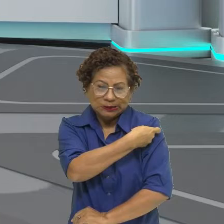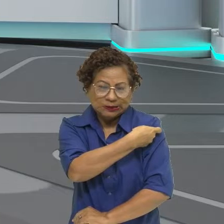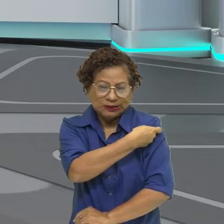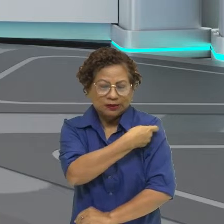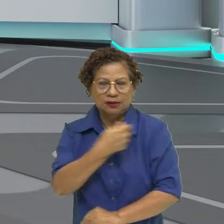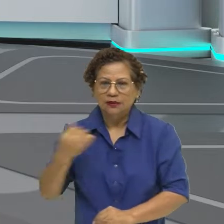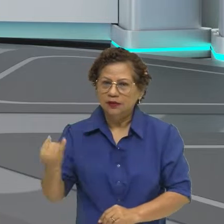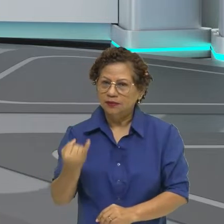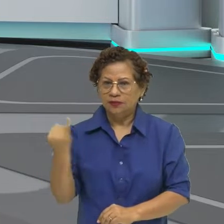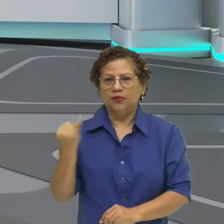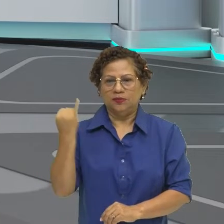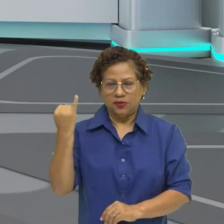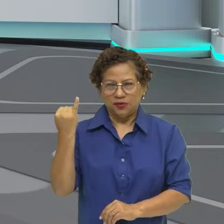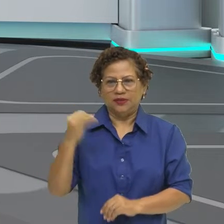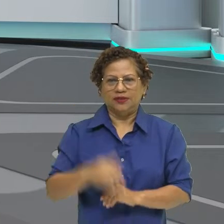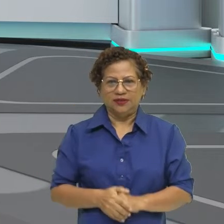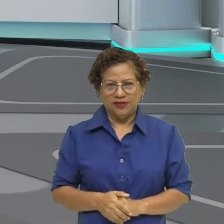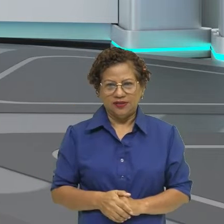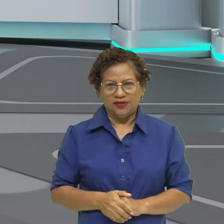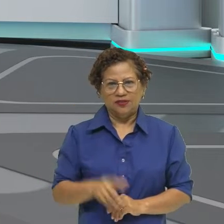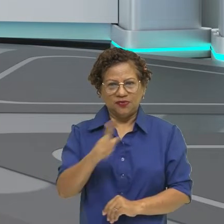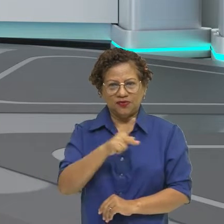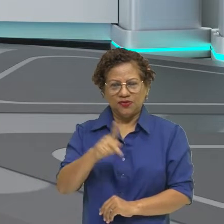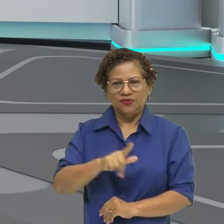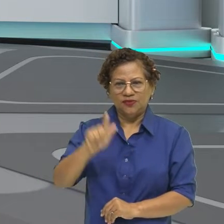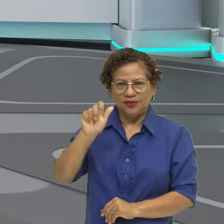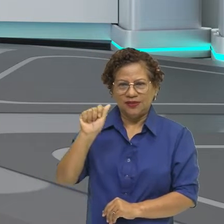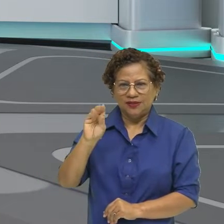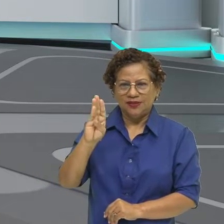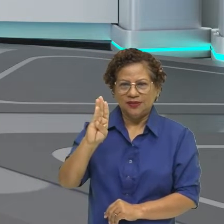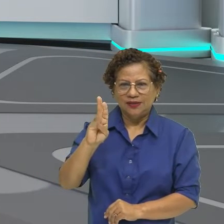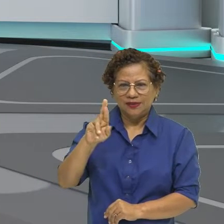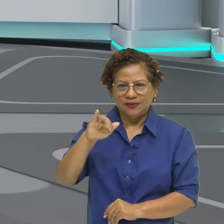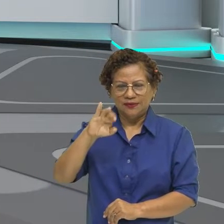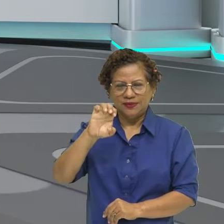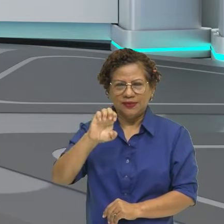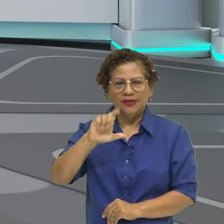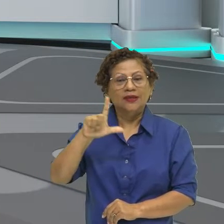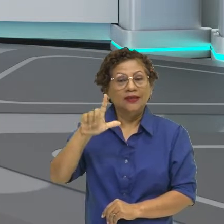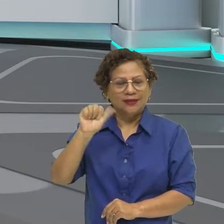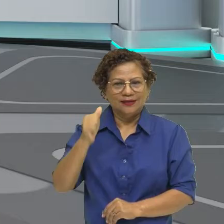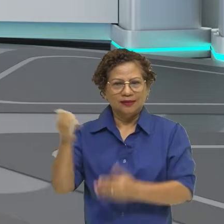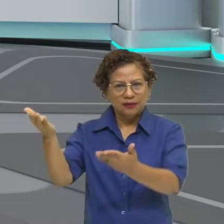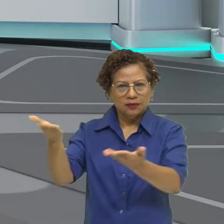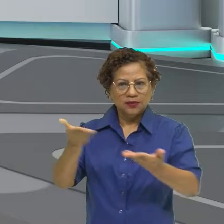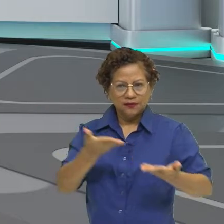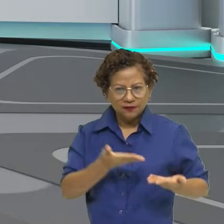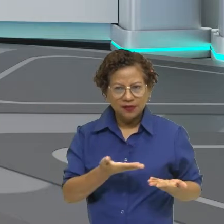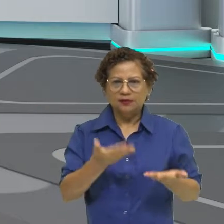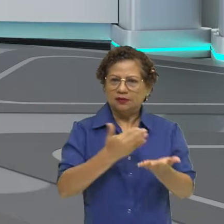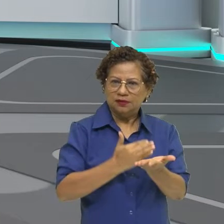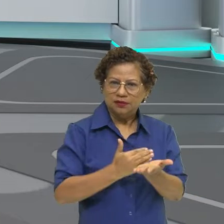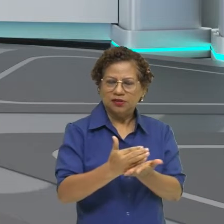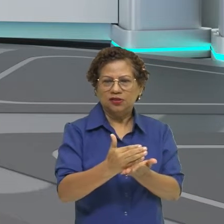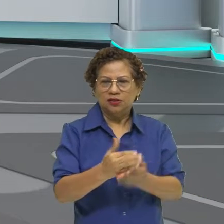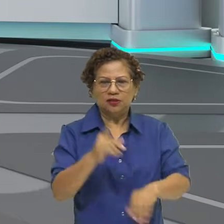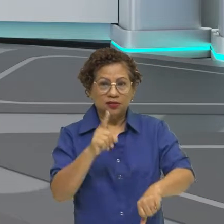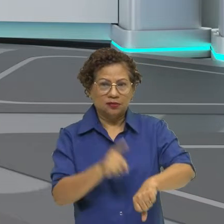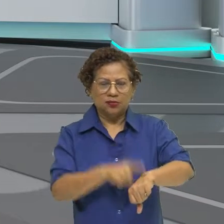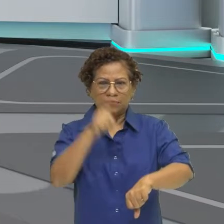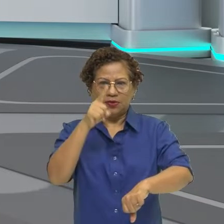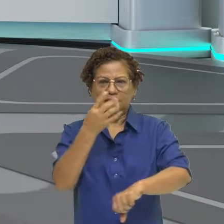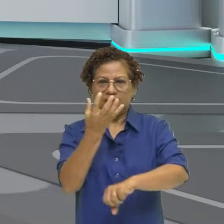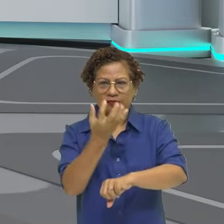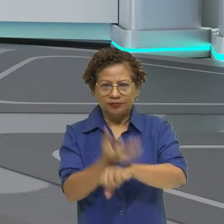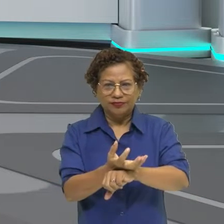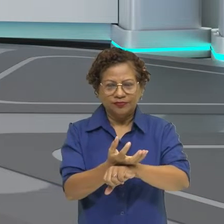verdade, professora Gabriela? Exatamente. Sejam muito bem-vindos. Nós estamos iniciando agora, neste momento, o componente